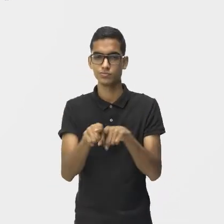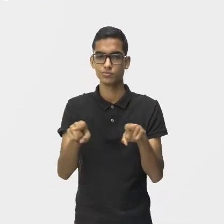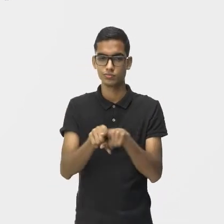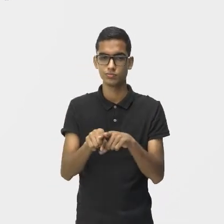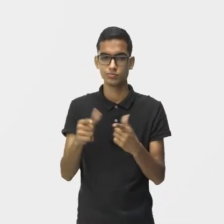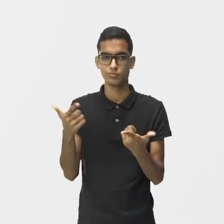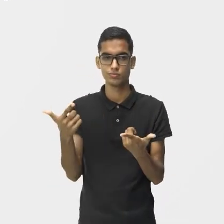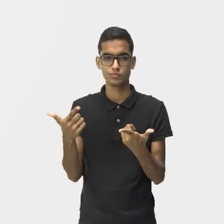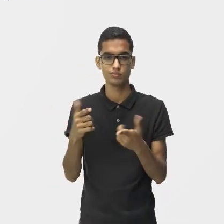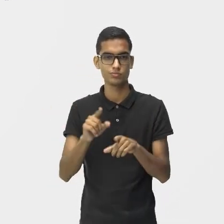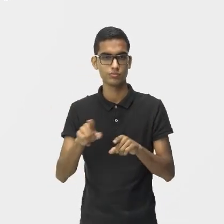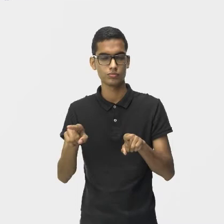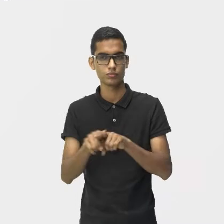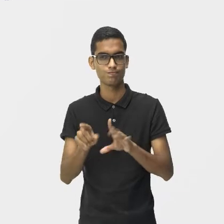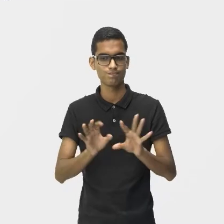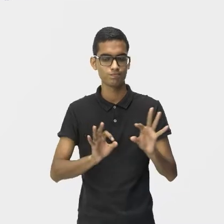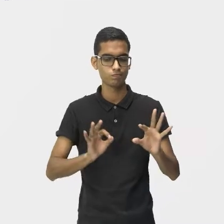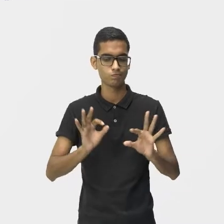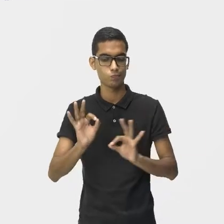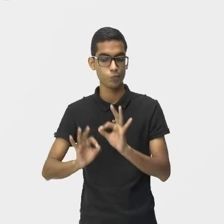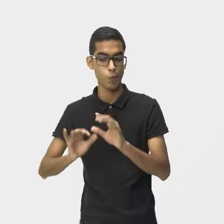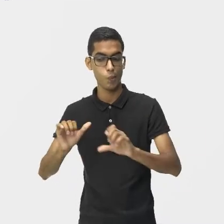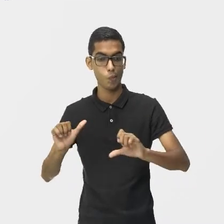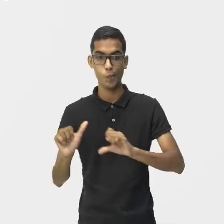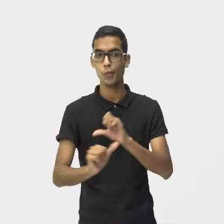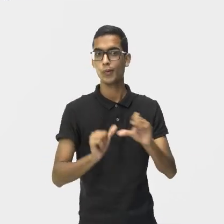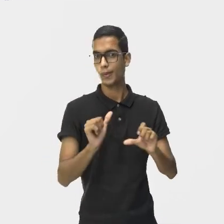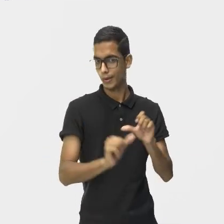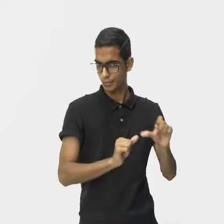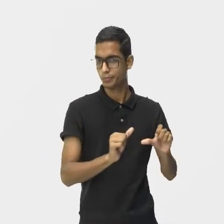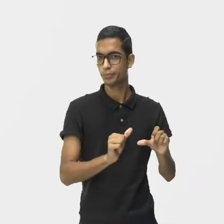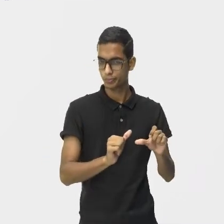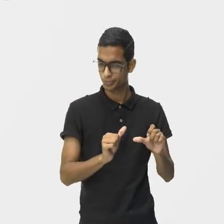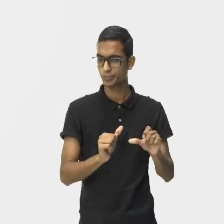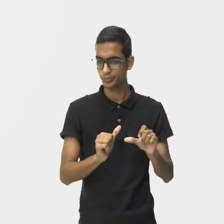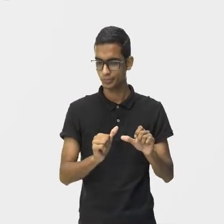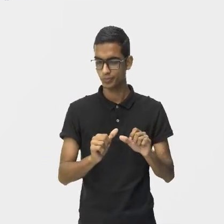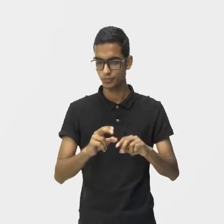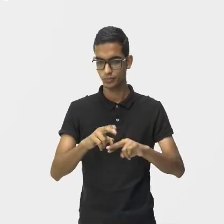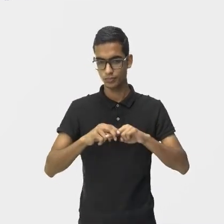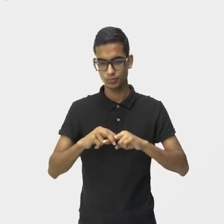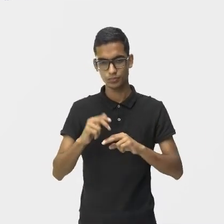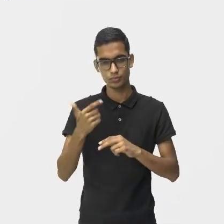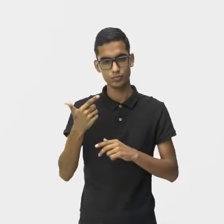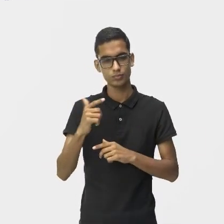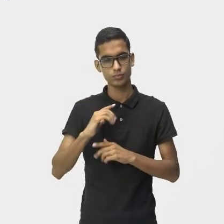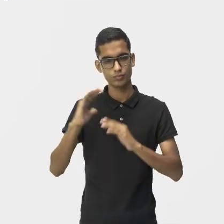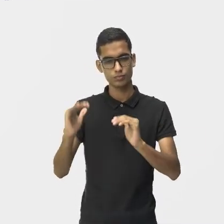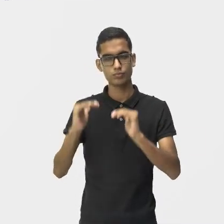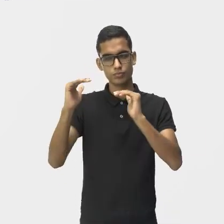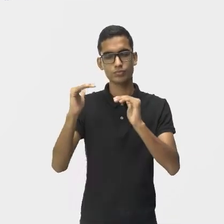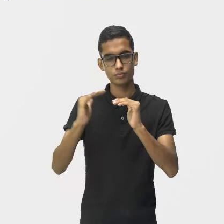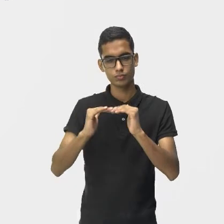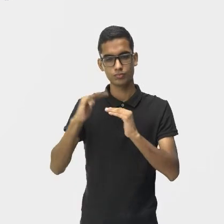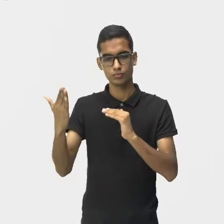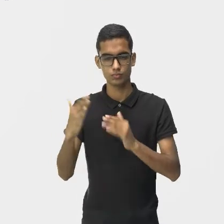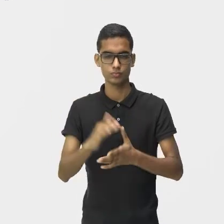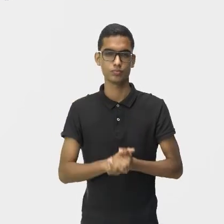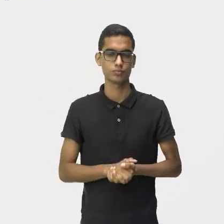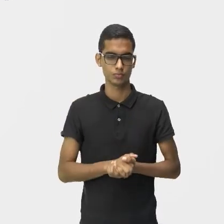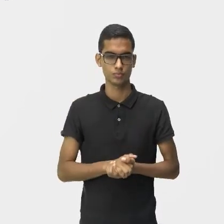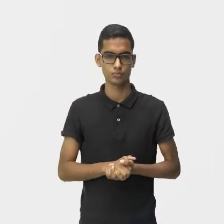mesmo desmanteladas pela exposição de novas forças externas, com